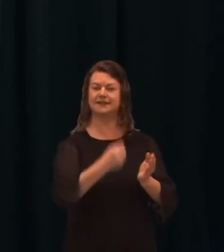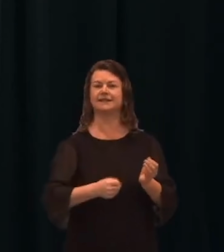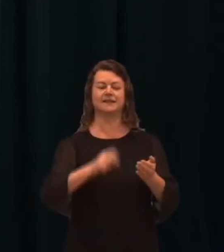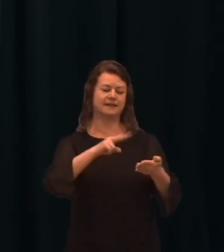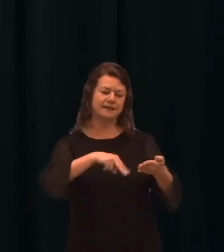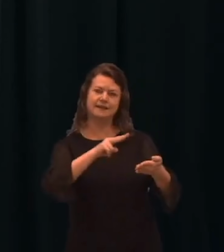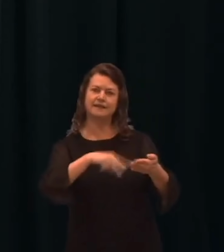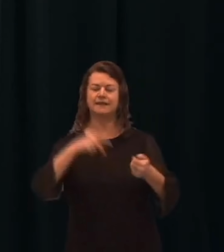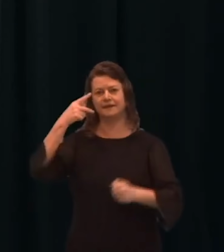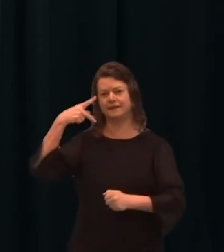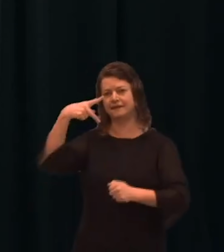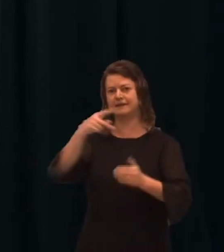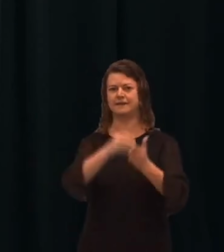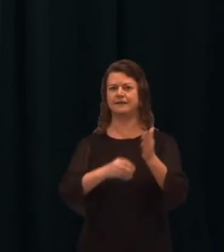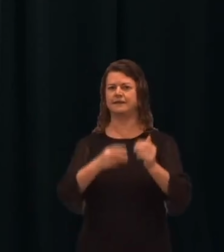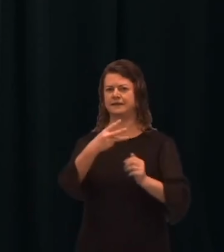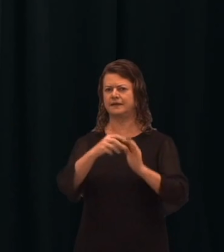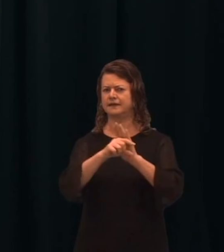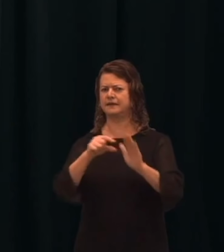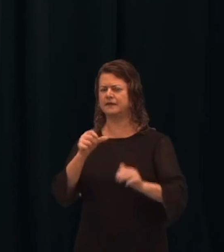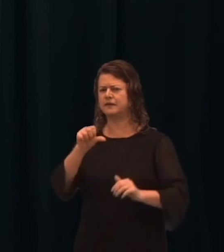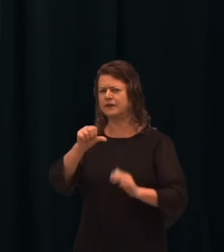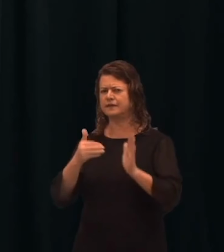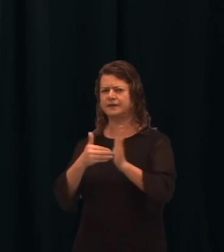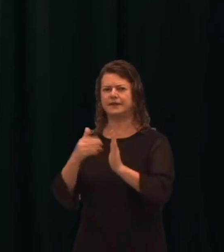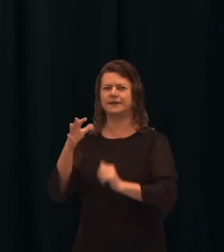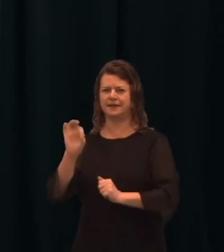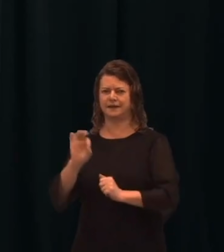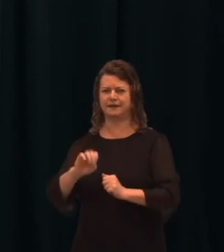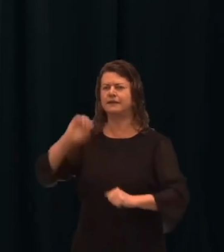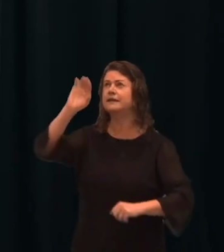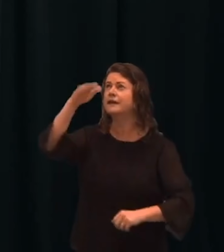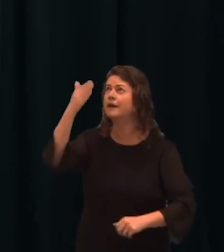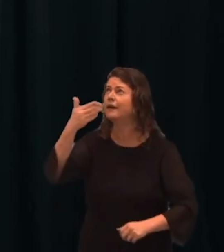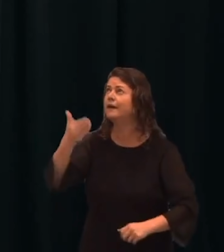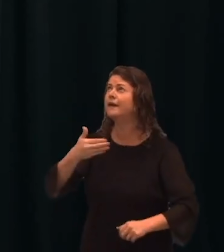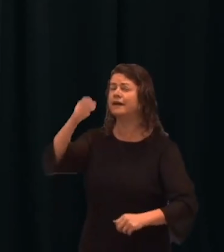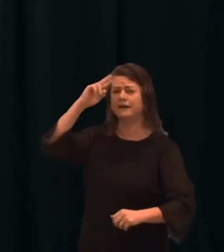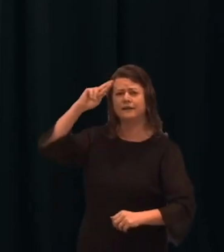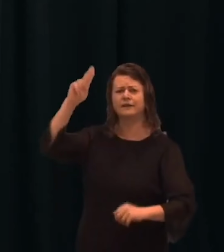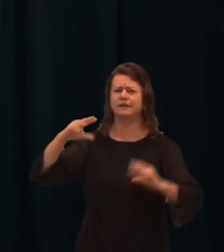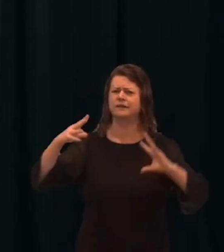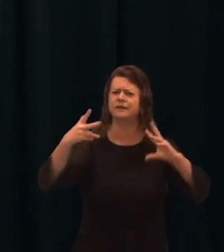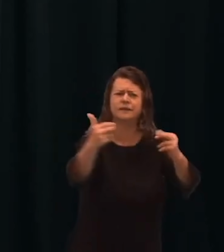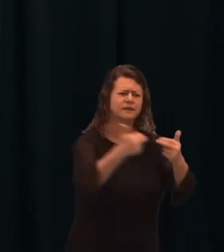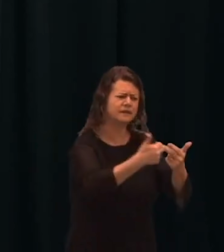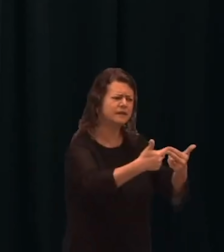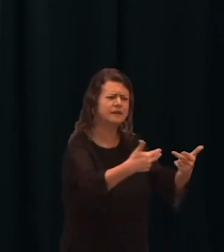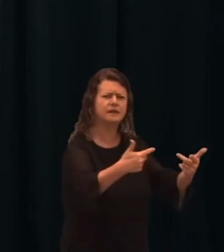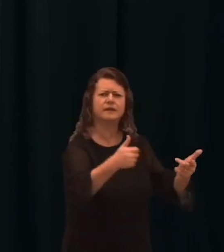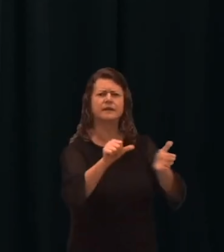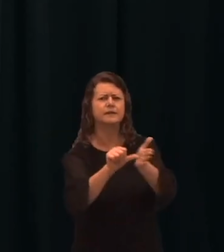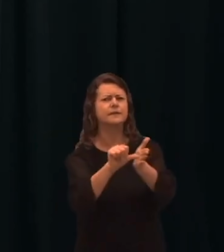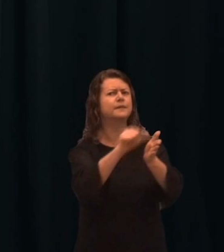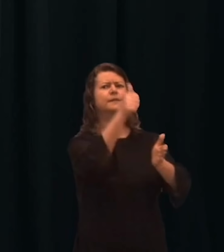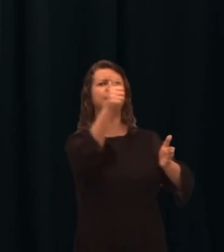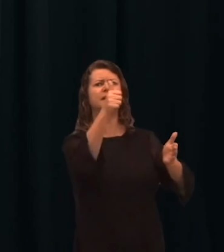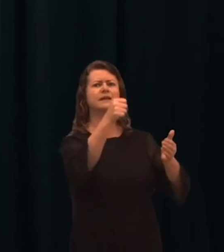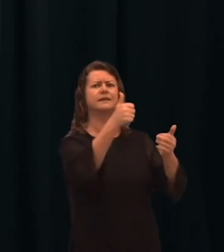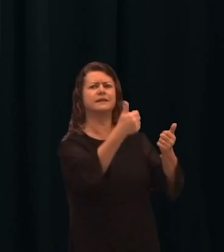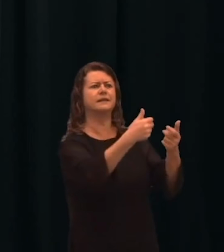com todos os seus recursos e com os primeiros frutos de todas as suas plantações. Os seus celeiros ficarão